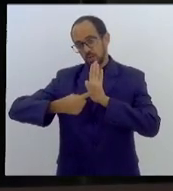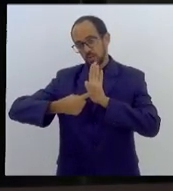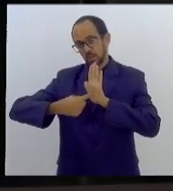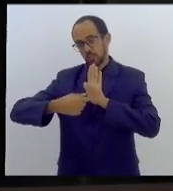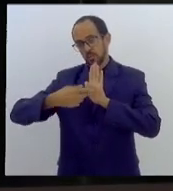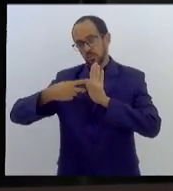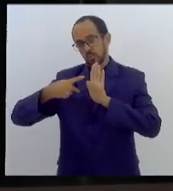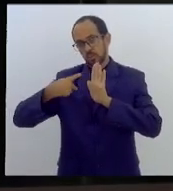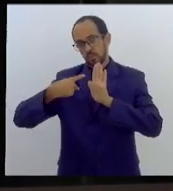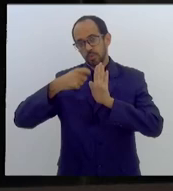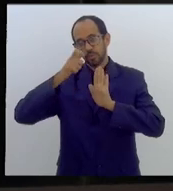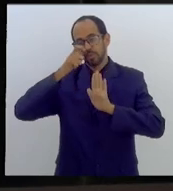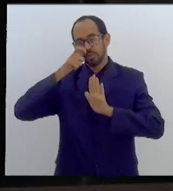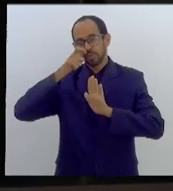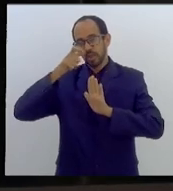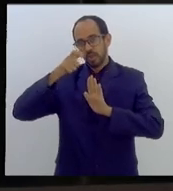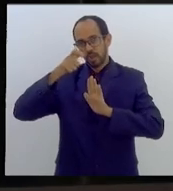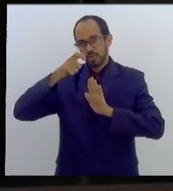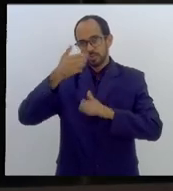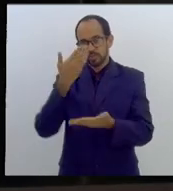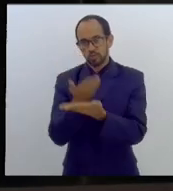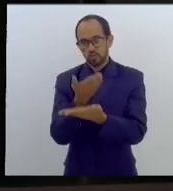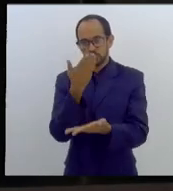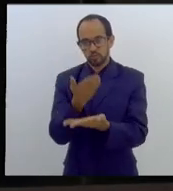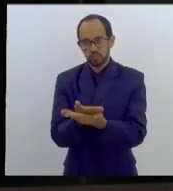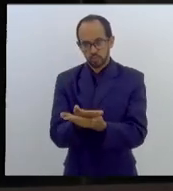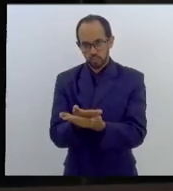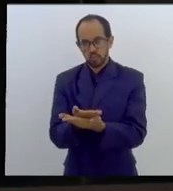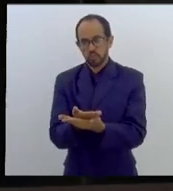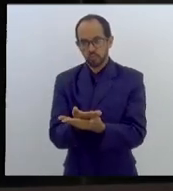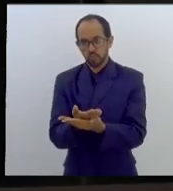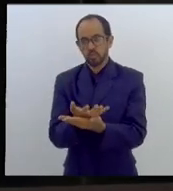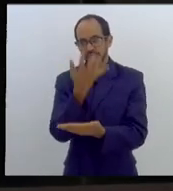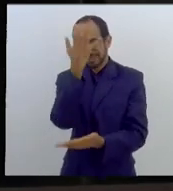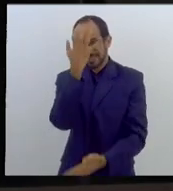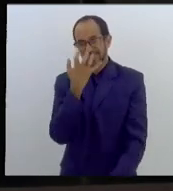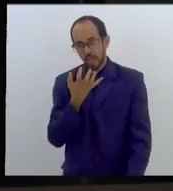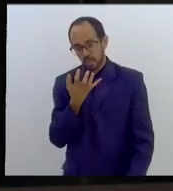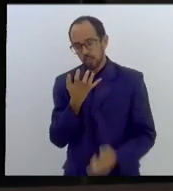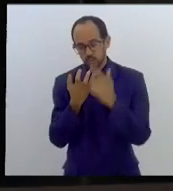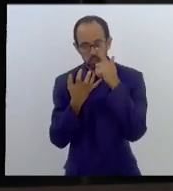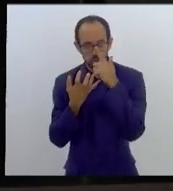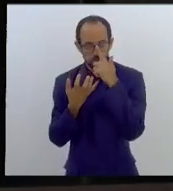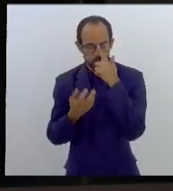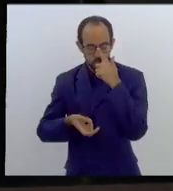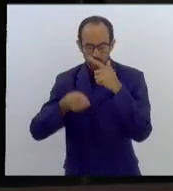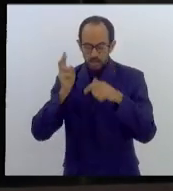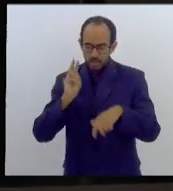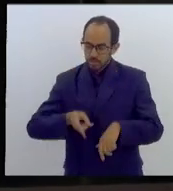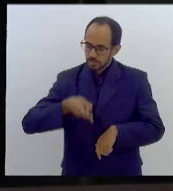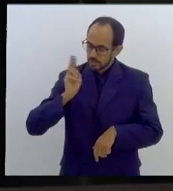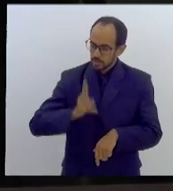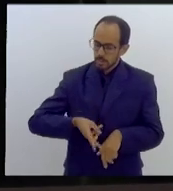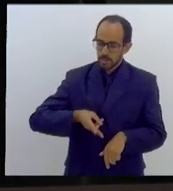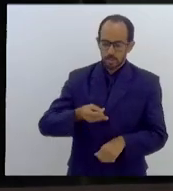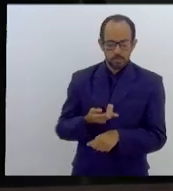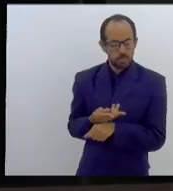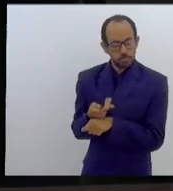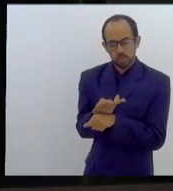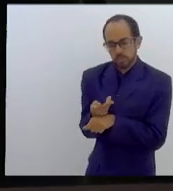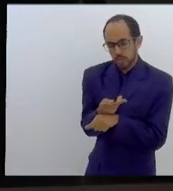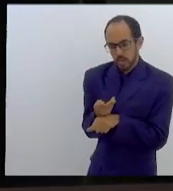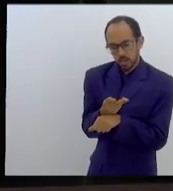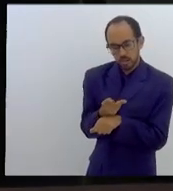seu debruçar em cima dessa matéria, com seriedade e buscando, inclusive de forma